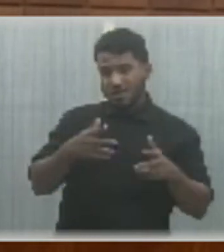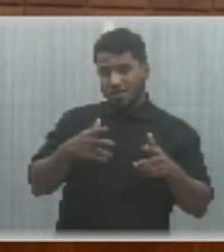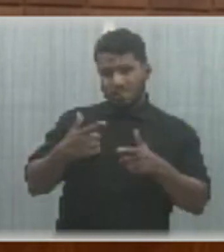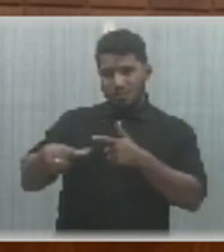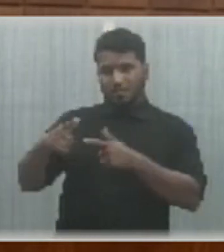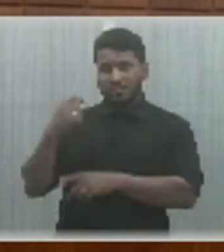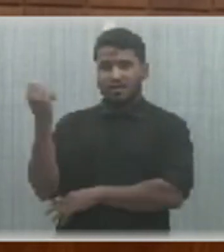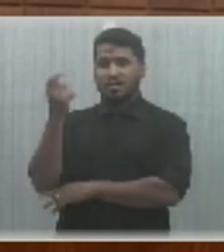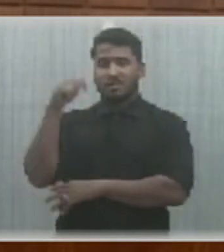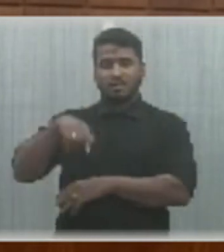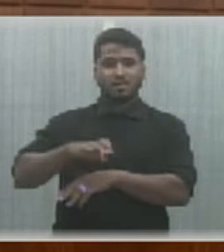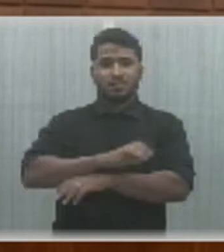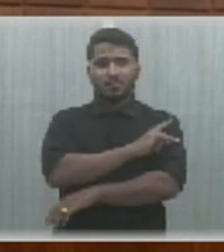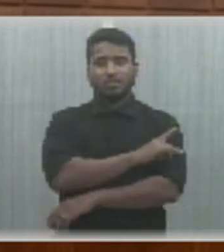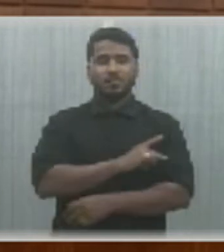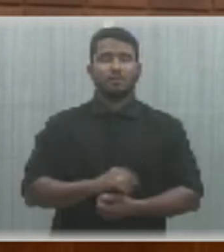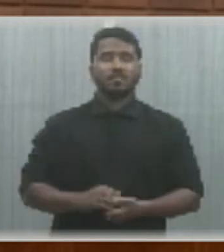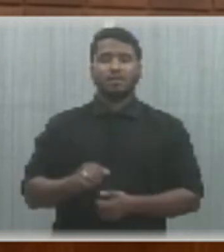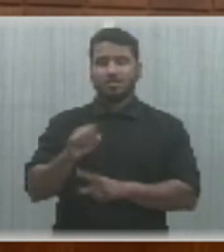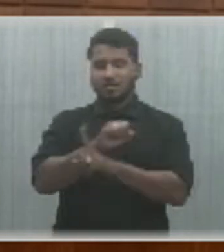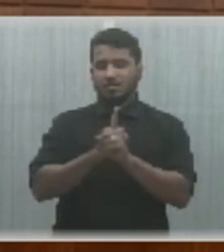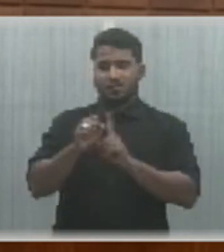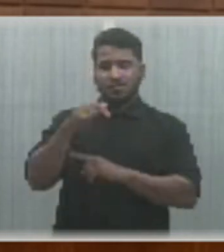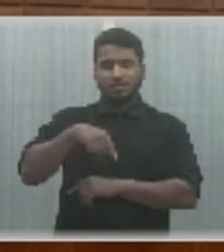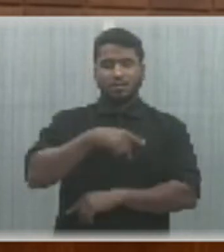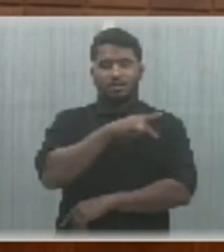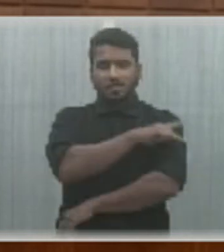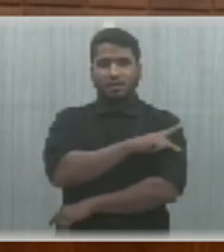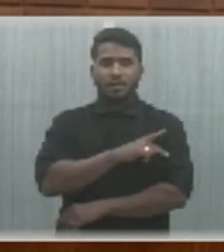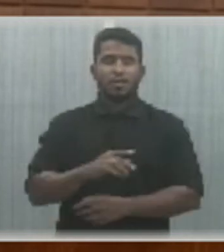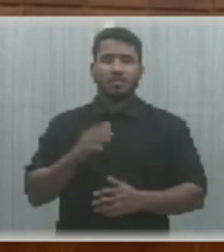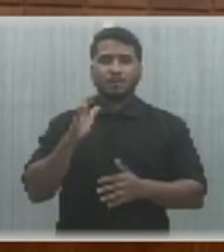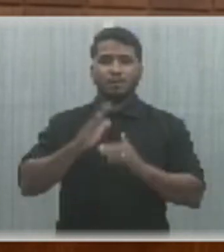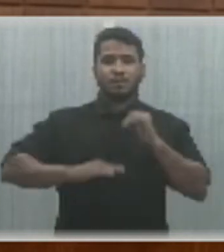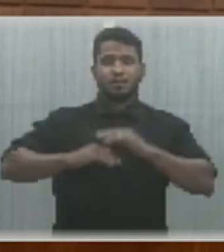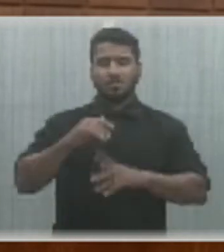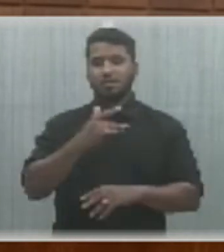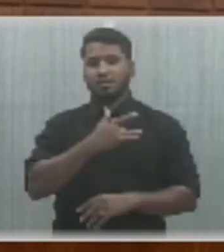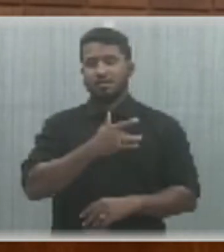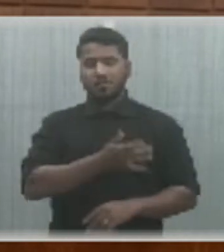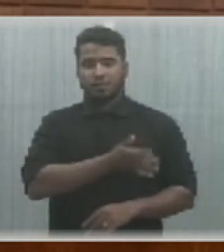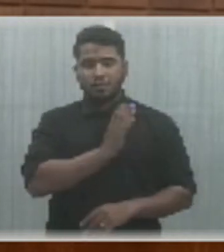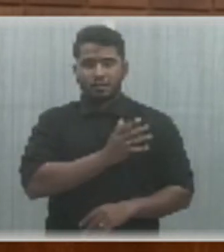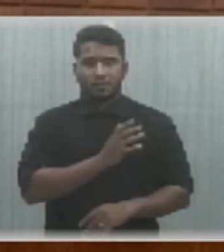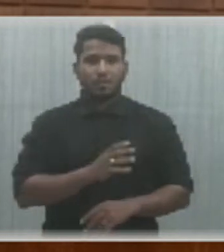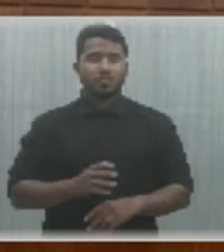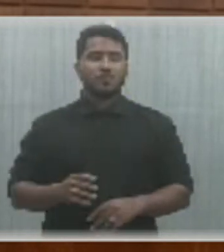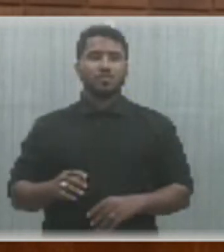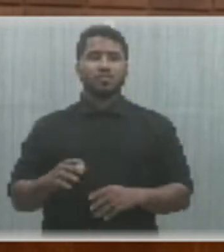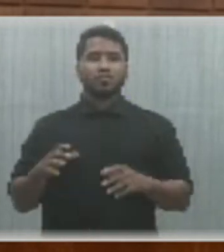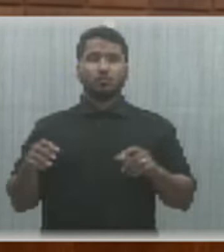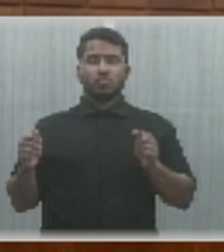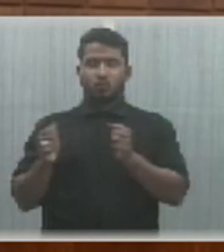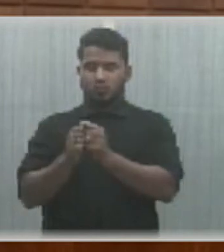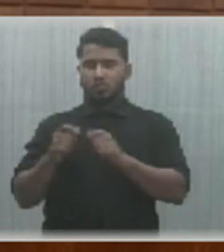Piauí. Junto com a Sociedade Piauiense de Cardiologia, junto com os médicos que estão